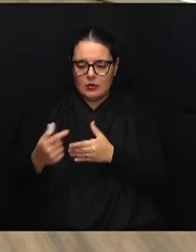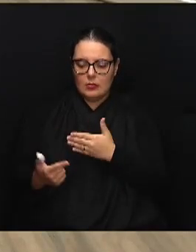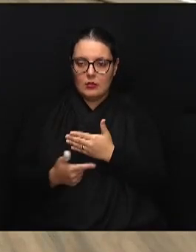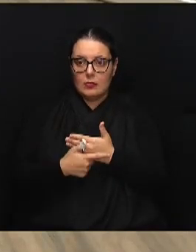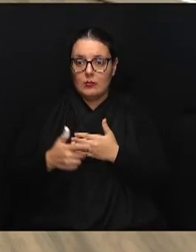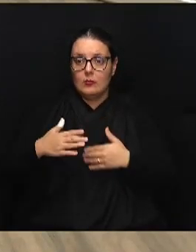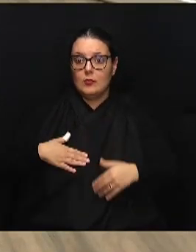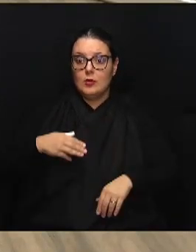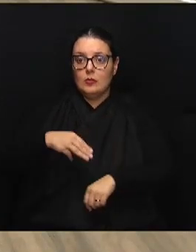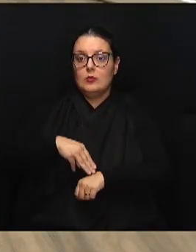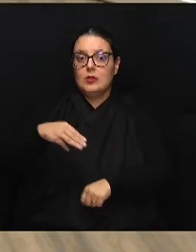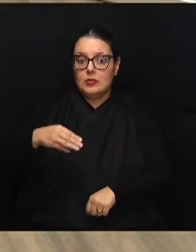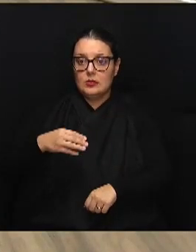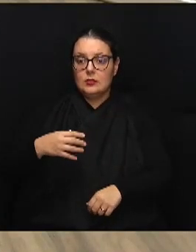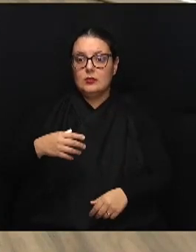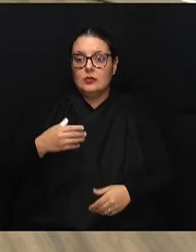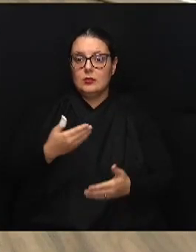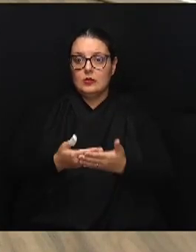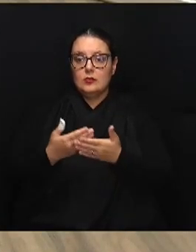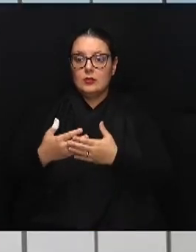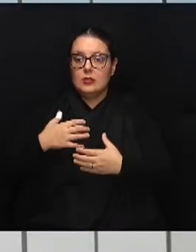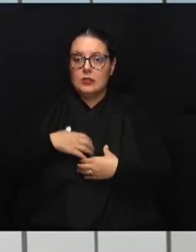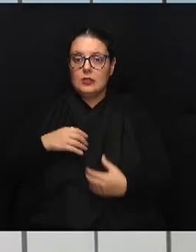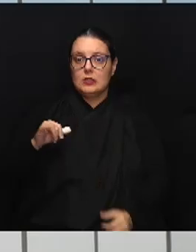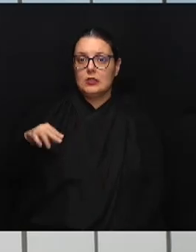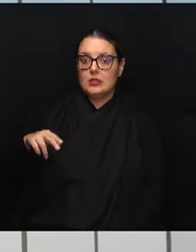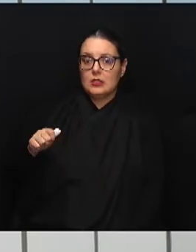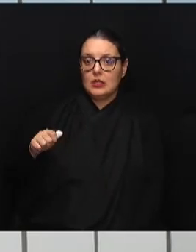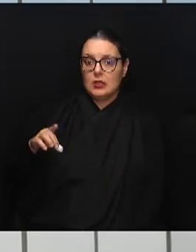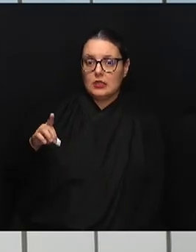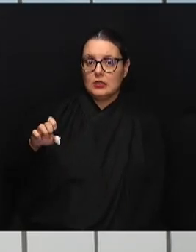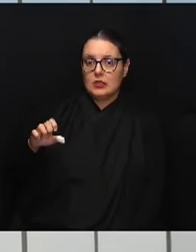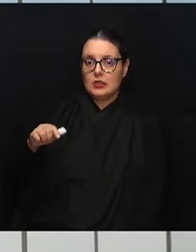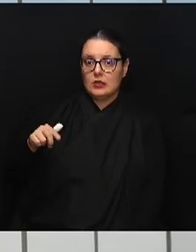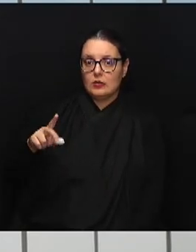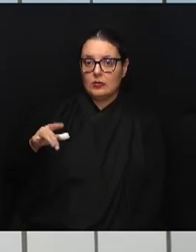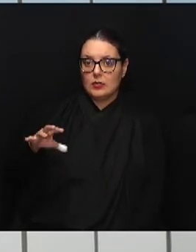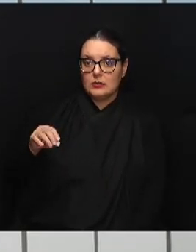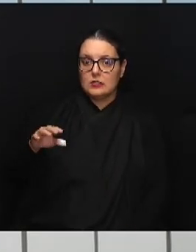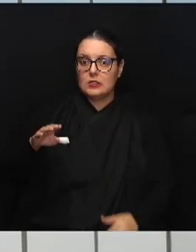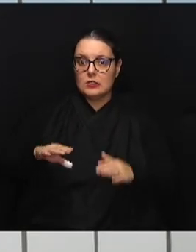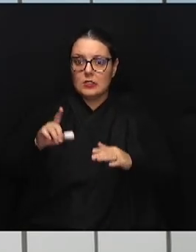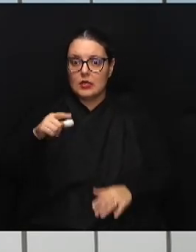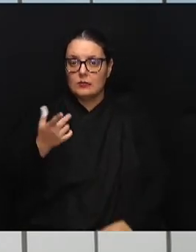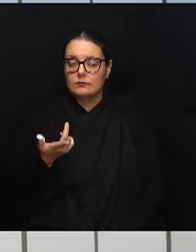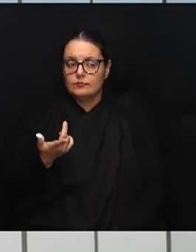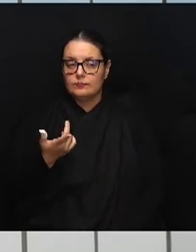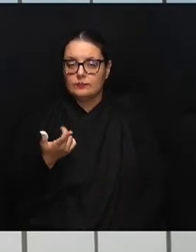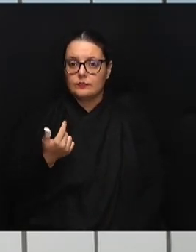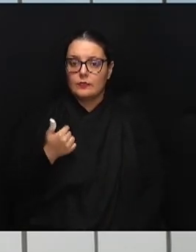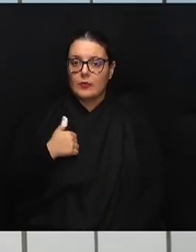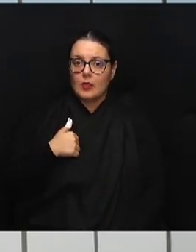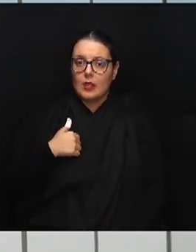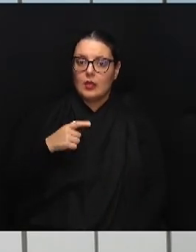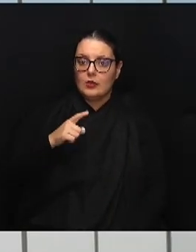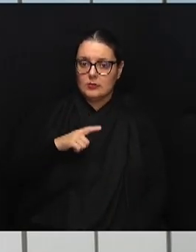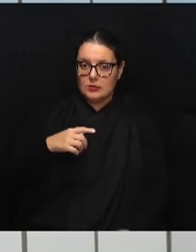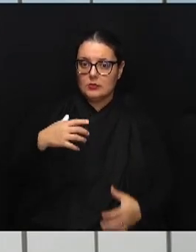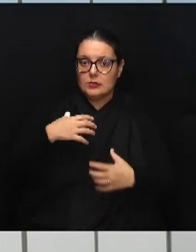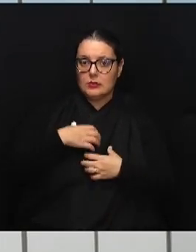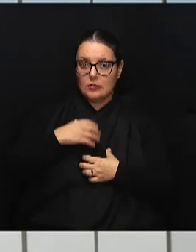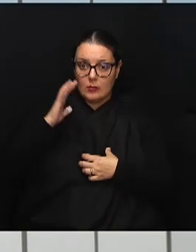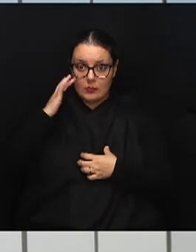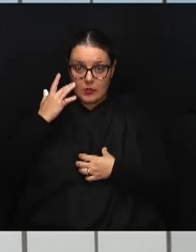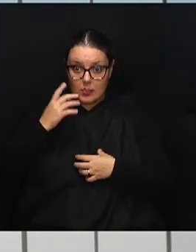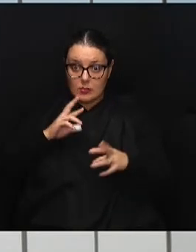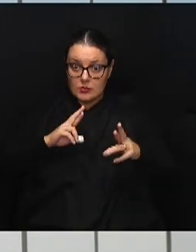mestrado, eu estudei o sentimento de inadequação, que muitas vezes puxa, eu tenho que ser da forma como eu acho que esperam